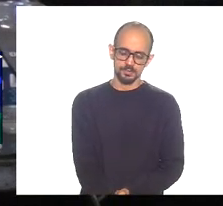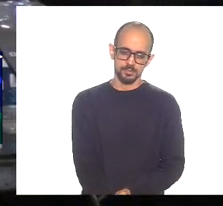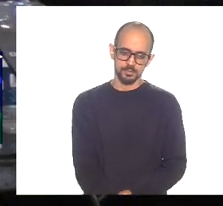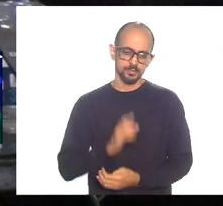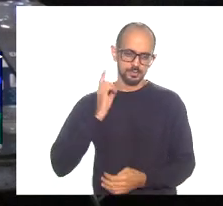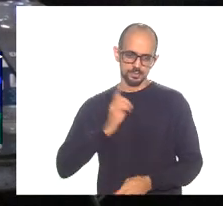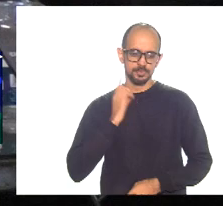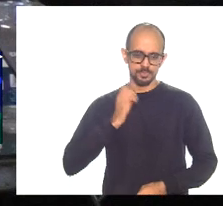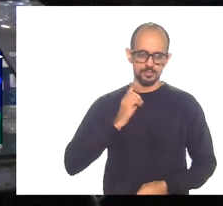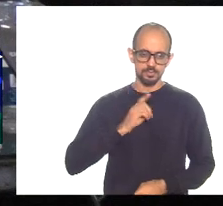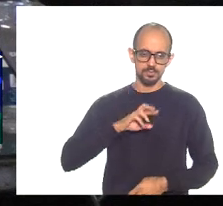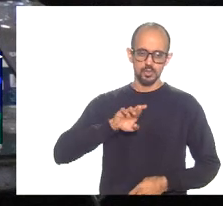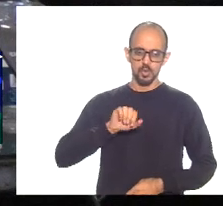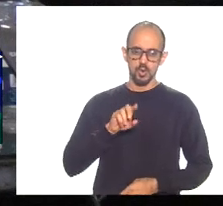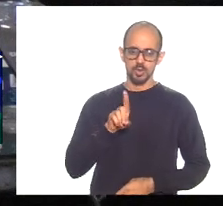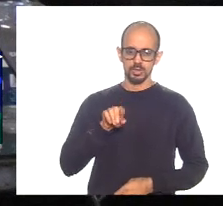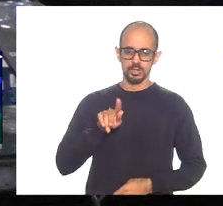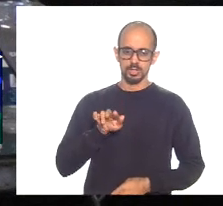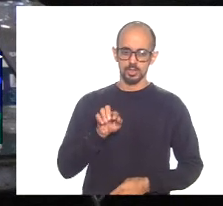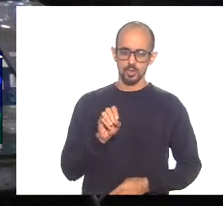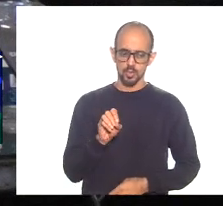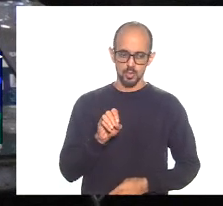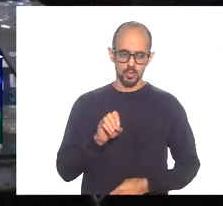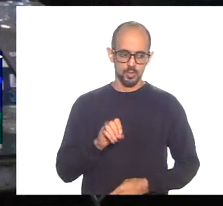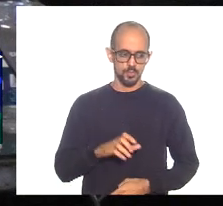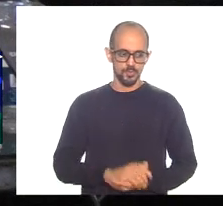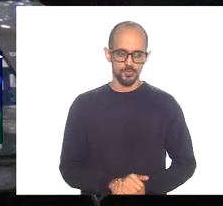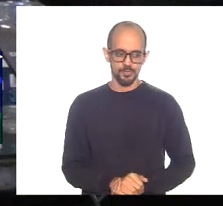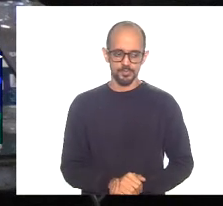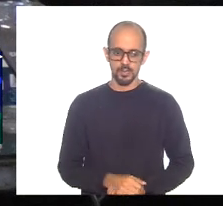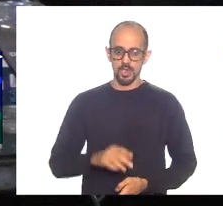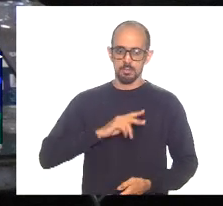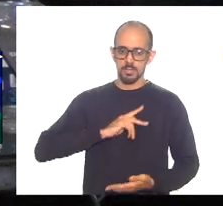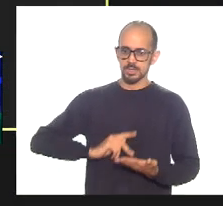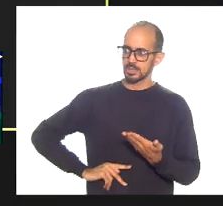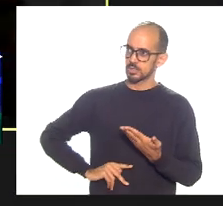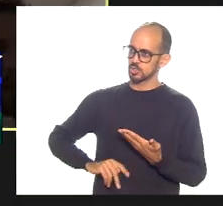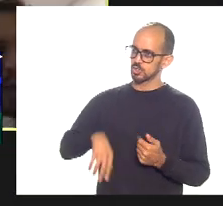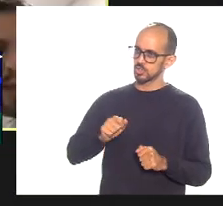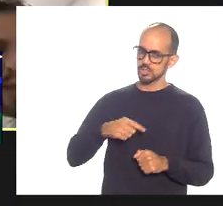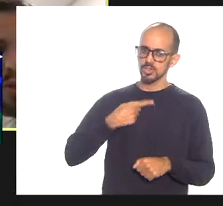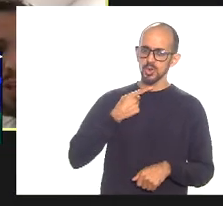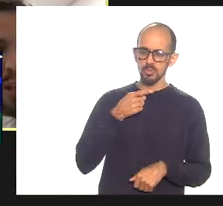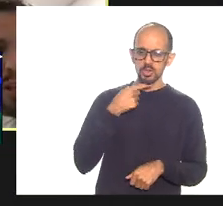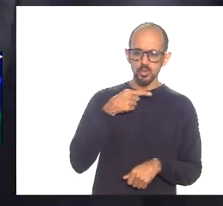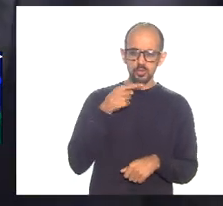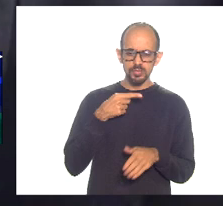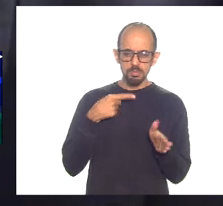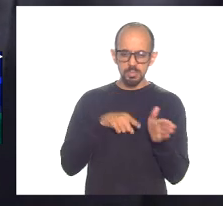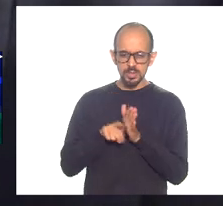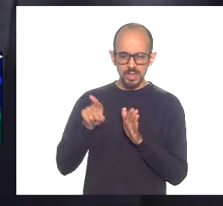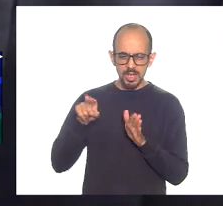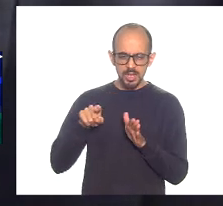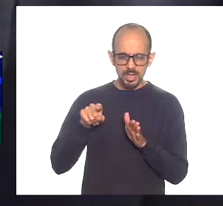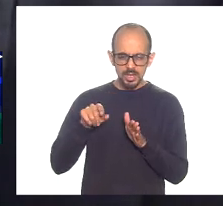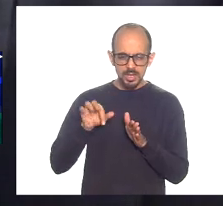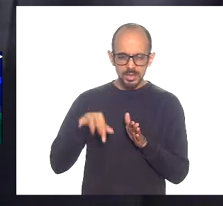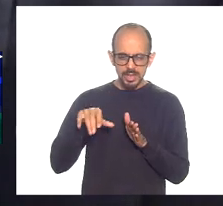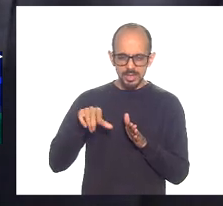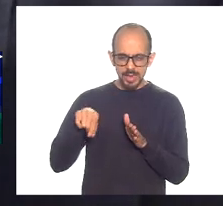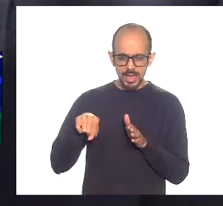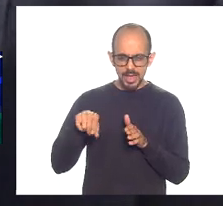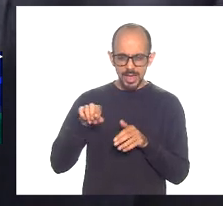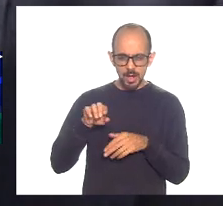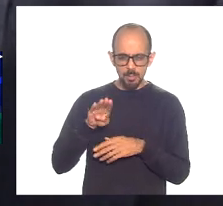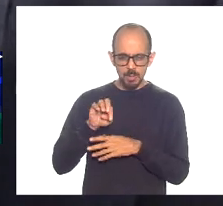o deputado Rodrigo Amorim o presidente tirar dúvida Quem são os inscritos aí as opções é